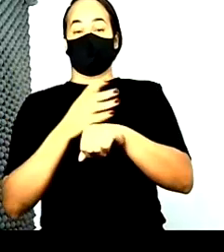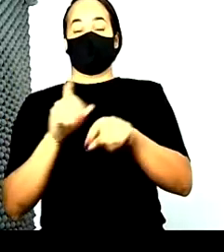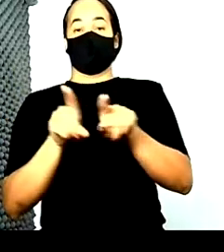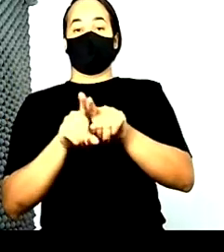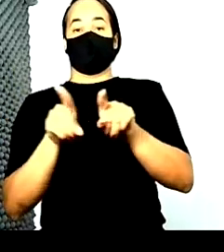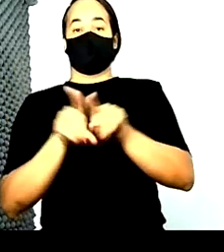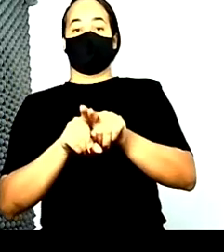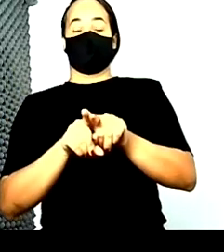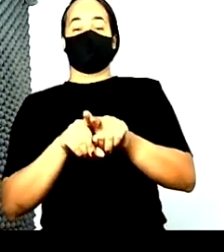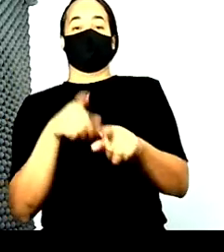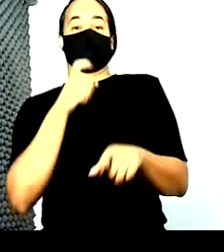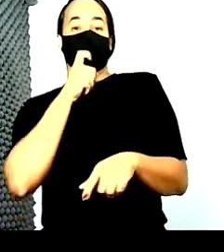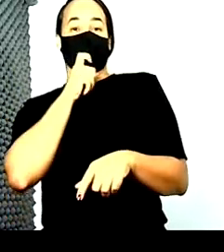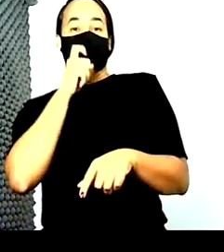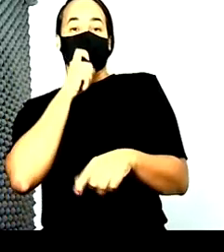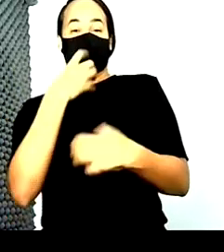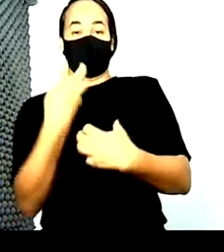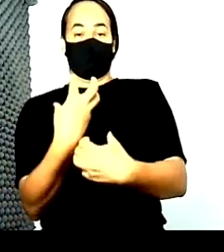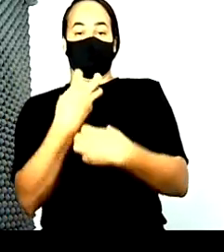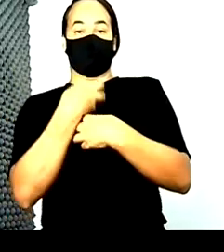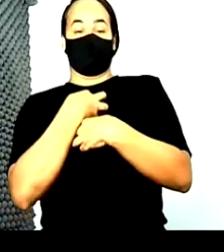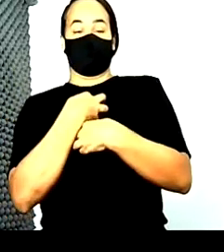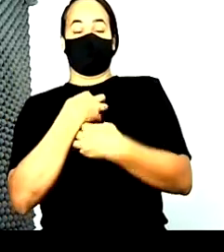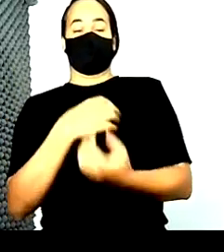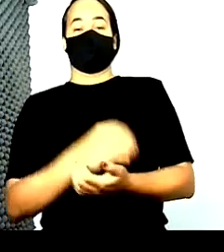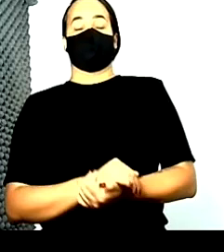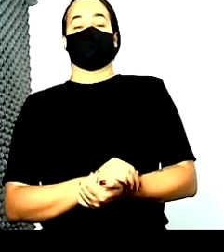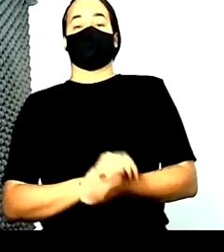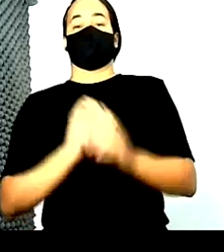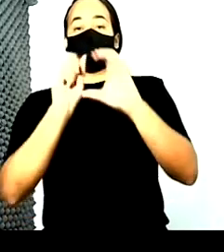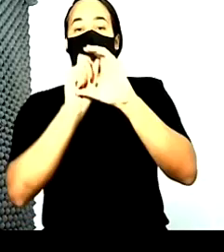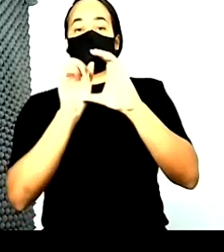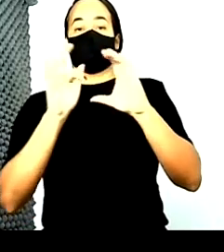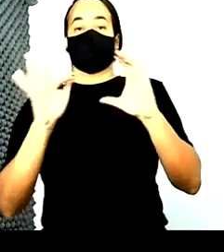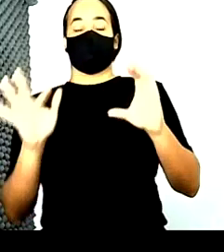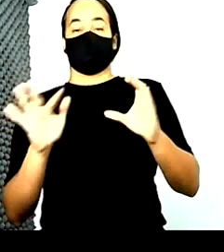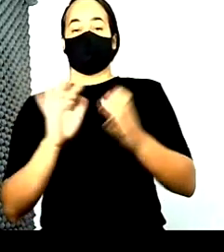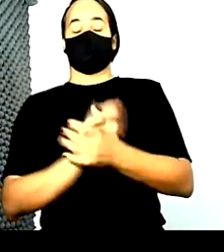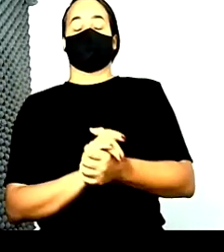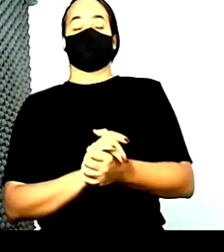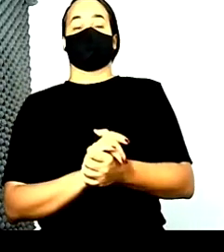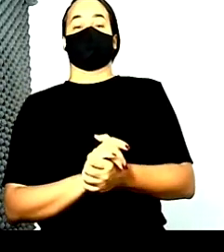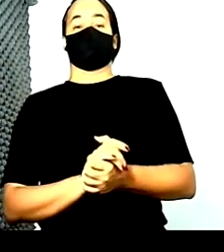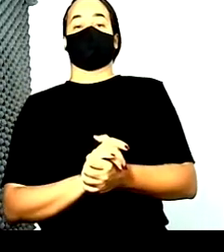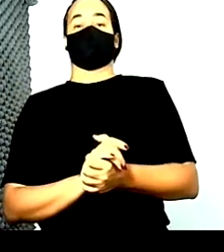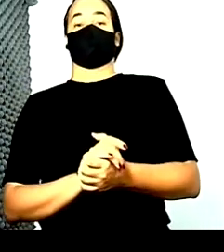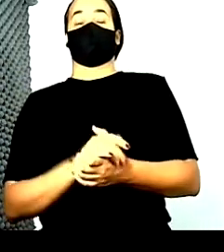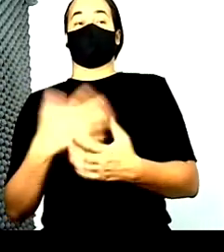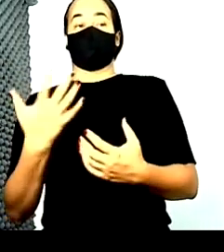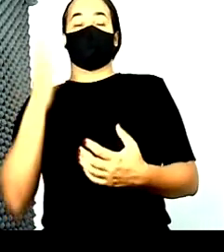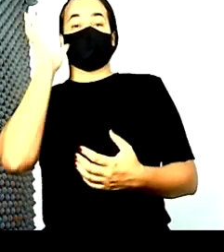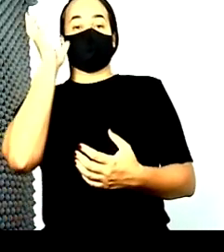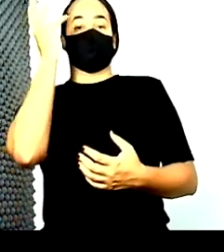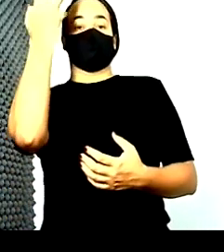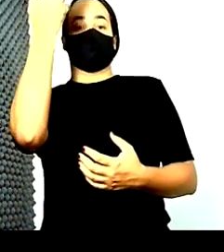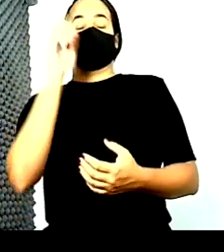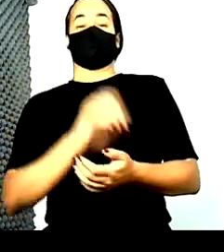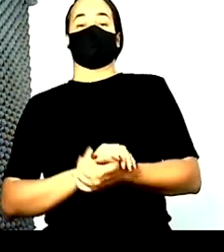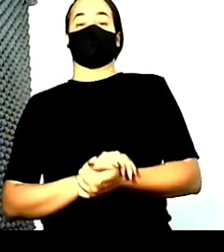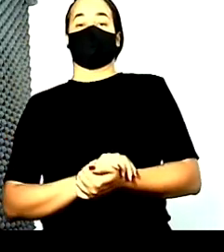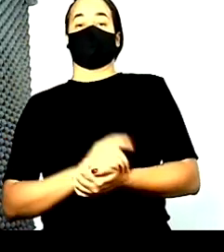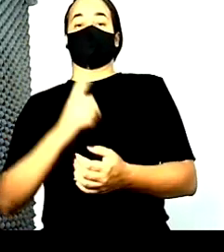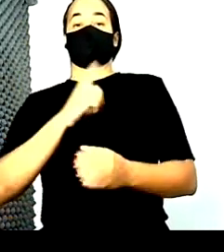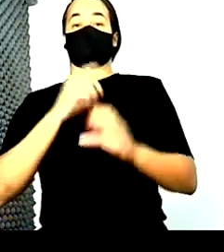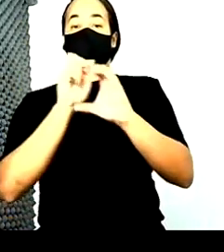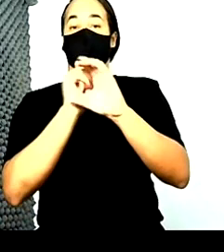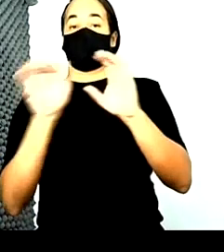de medo. Ou seja, cada uma dessa característica que as suprarrenais ela causa esses efeitos, ele tem uma